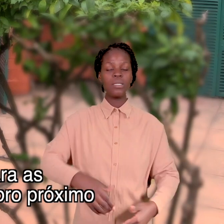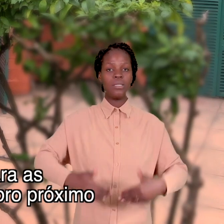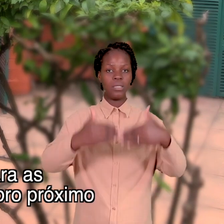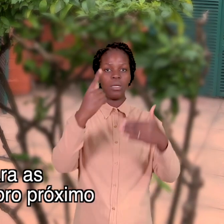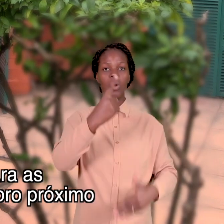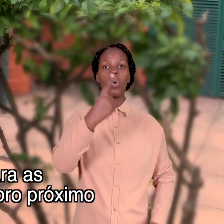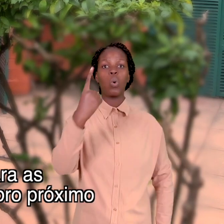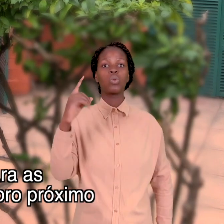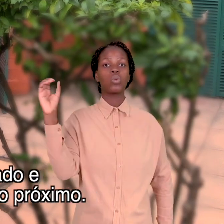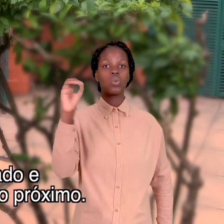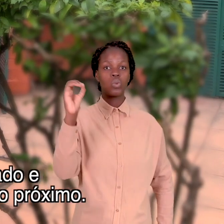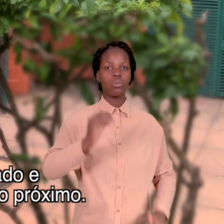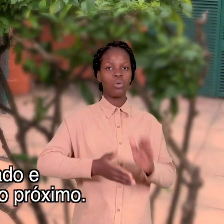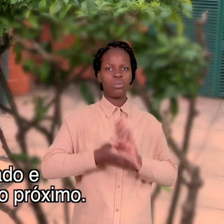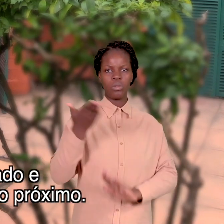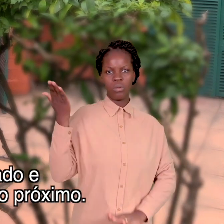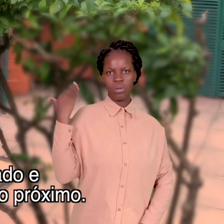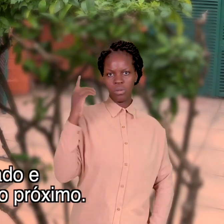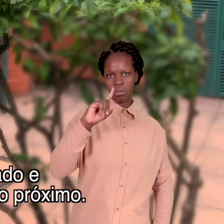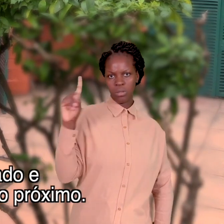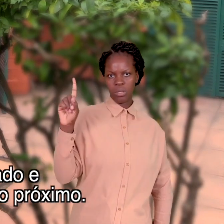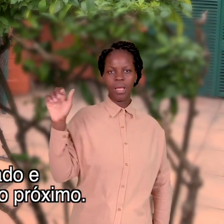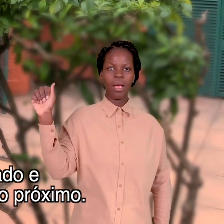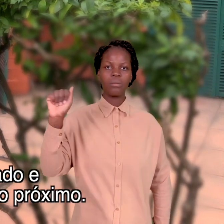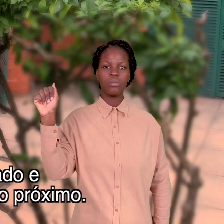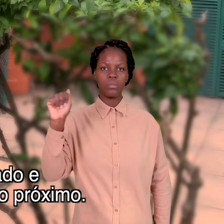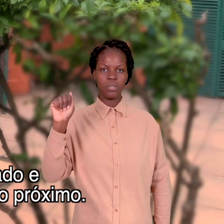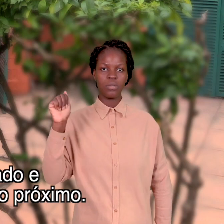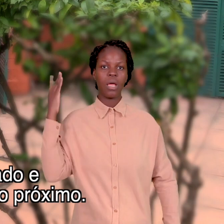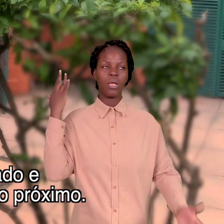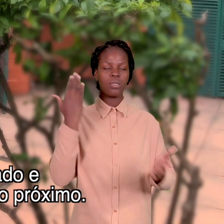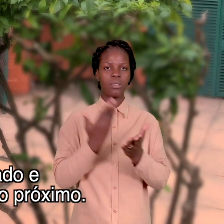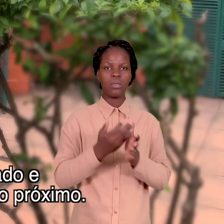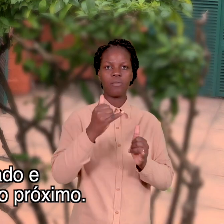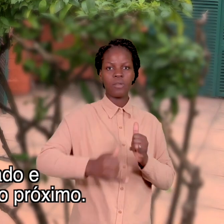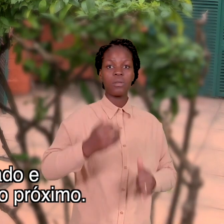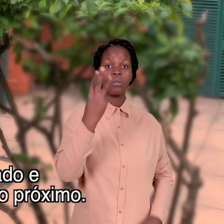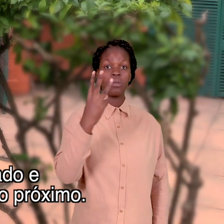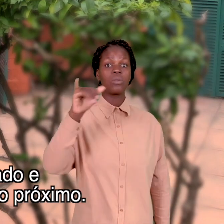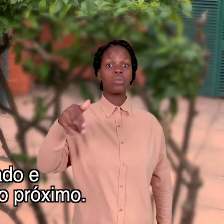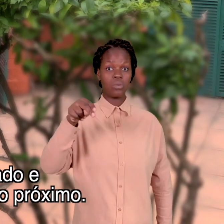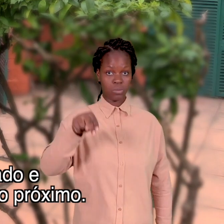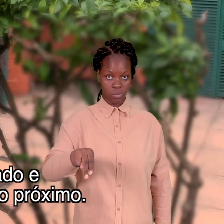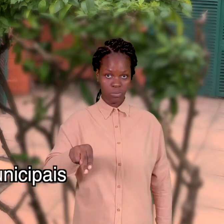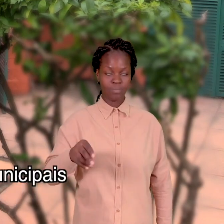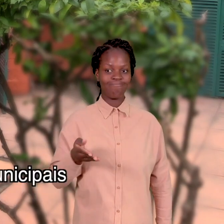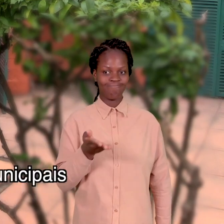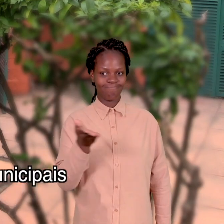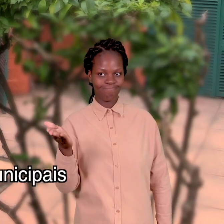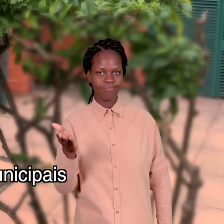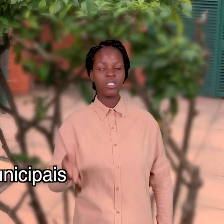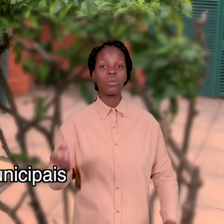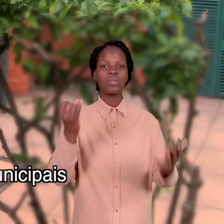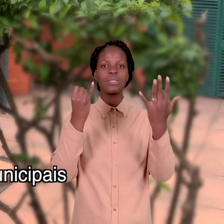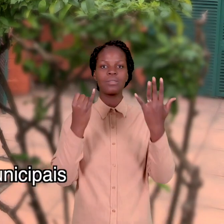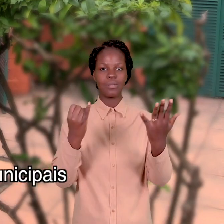de outubro próximo arrancou a 20 de abril passado e deverá terminar no dia 3 de junho próximo. Estas